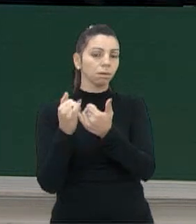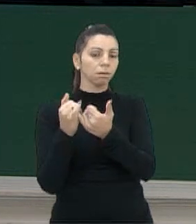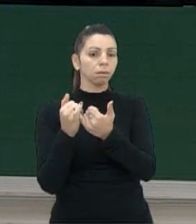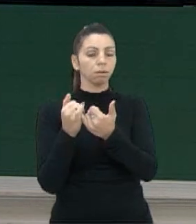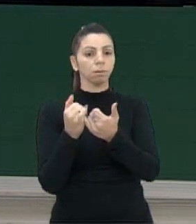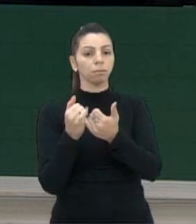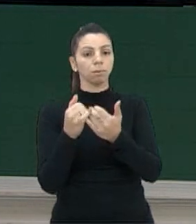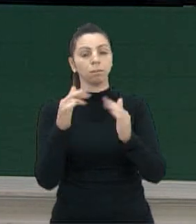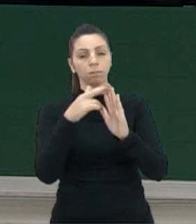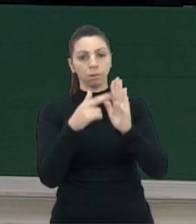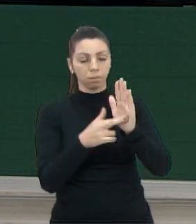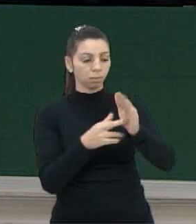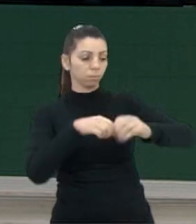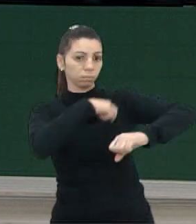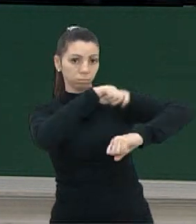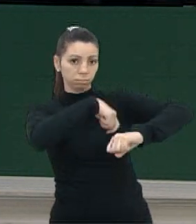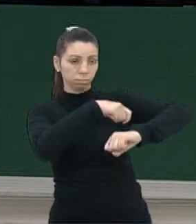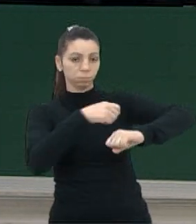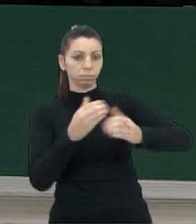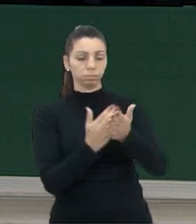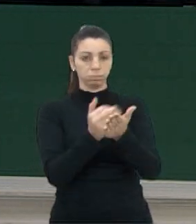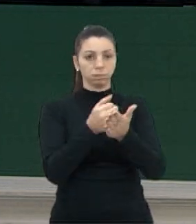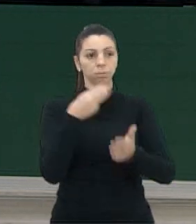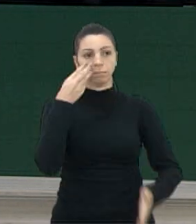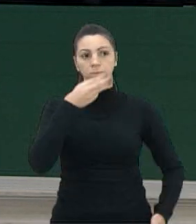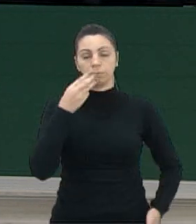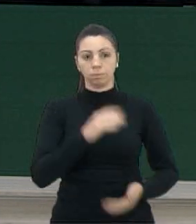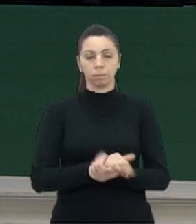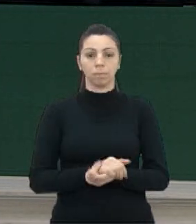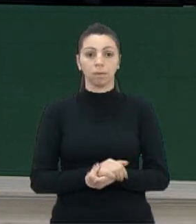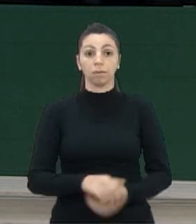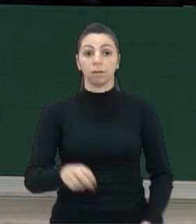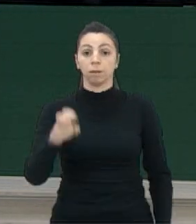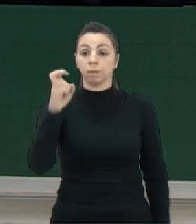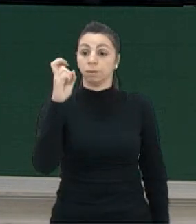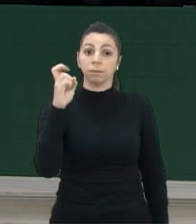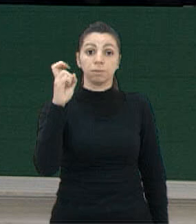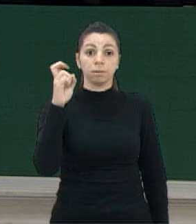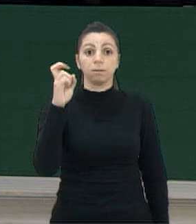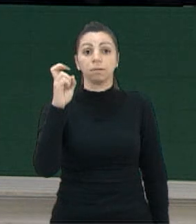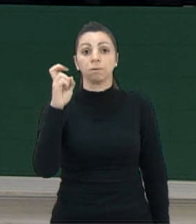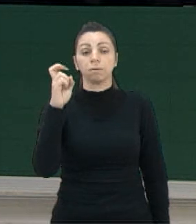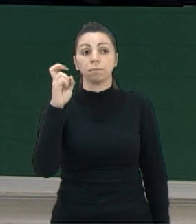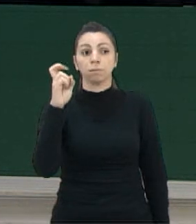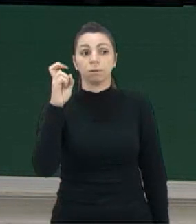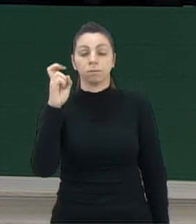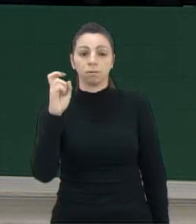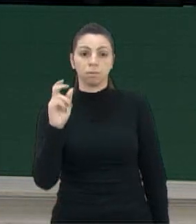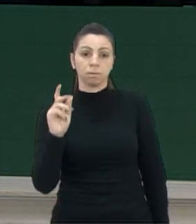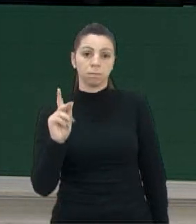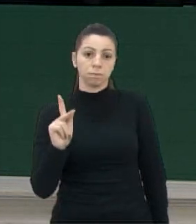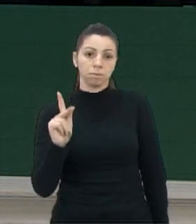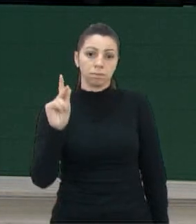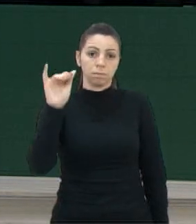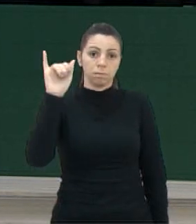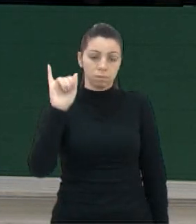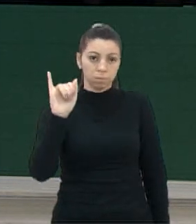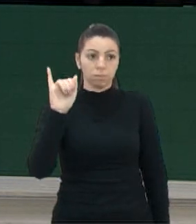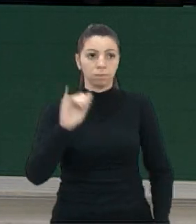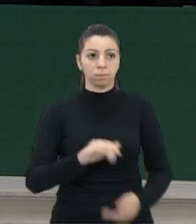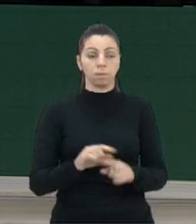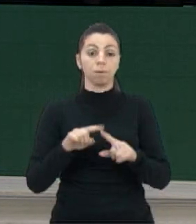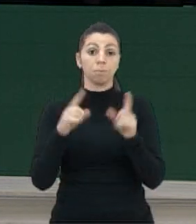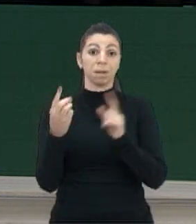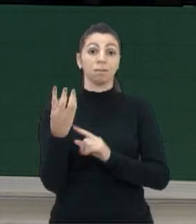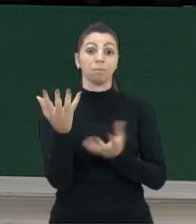original, que diz para a gente que eu tenho 5 mols de iodeto de potássio produzido aqui nessa reação. Mas